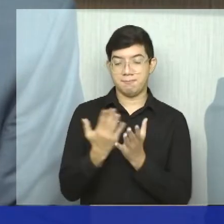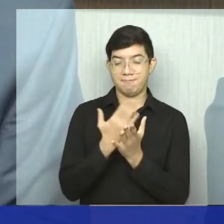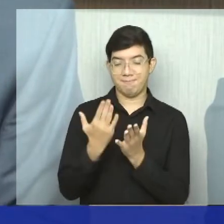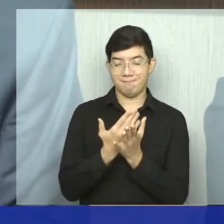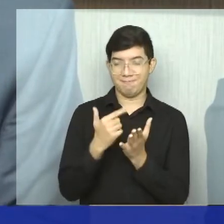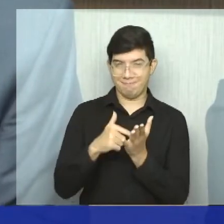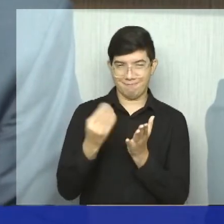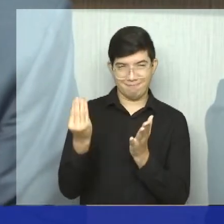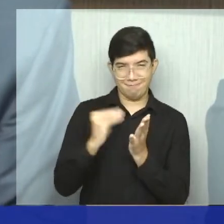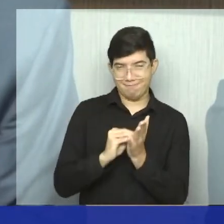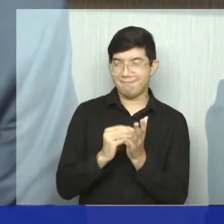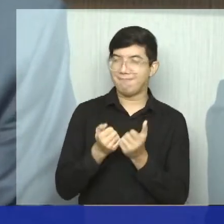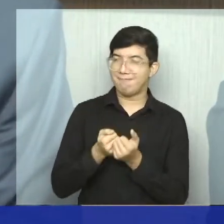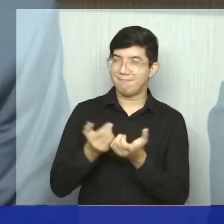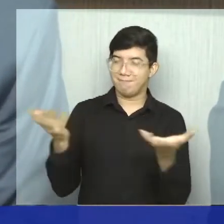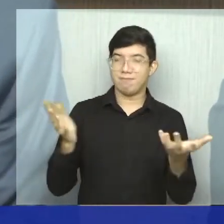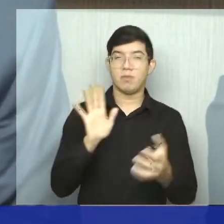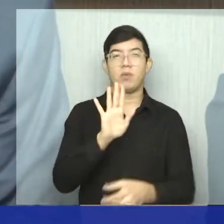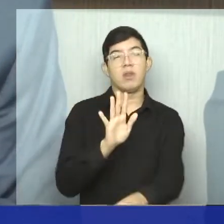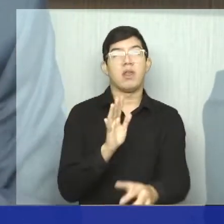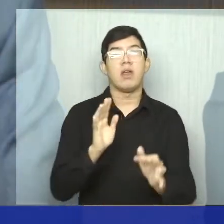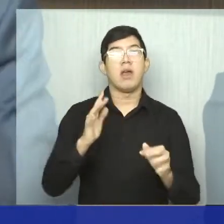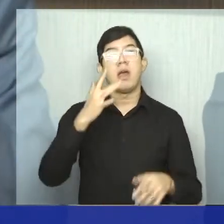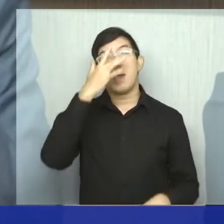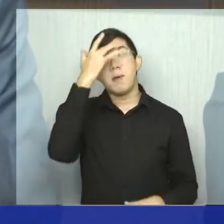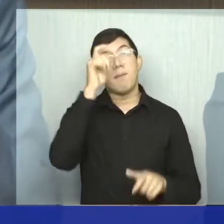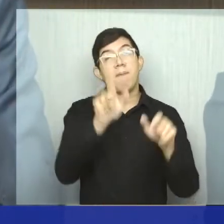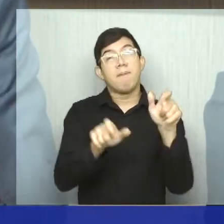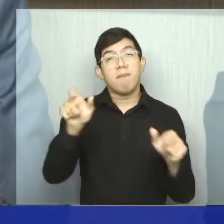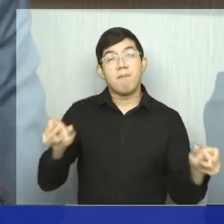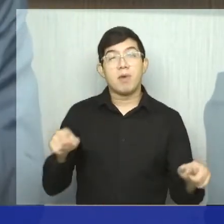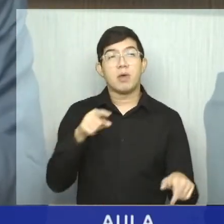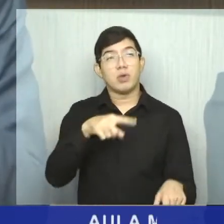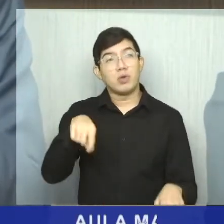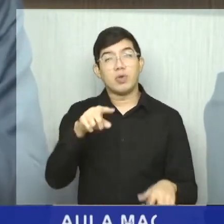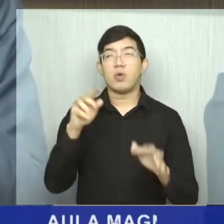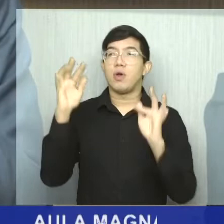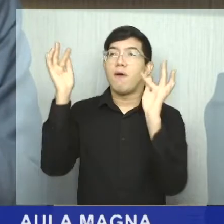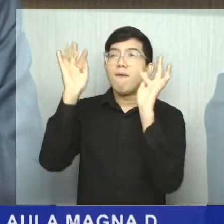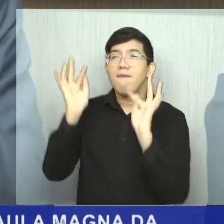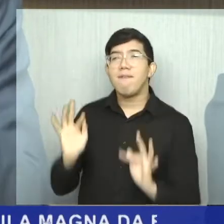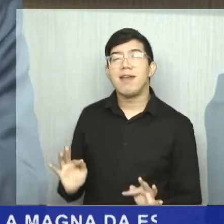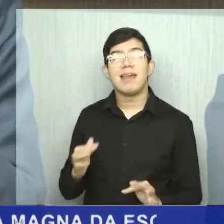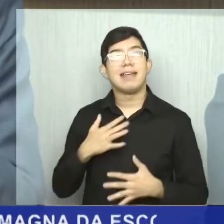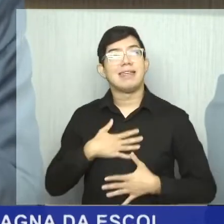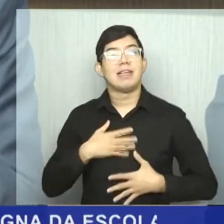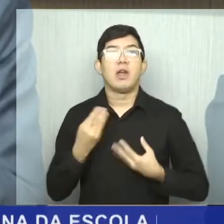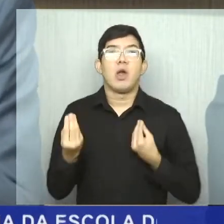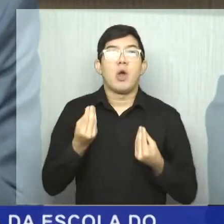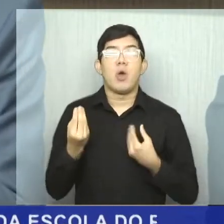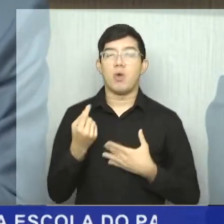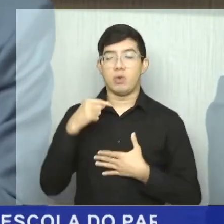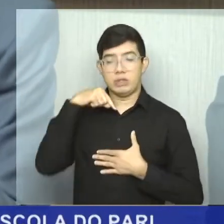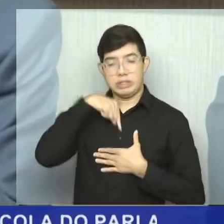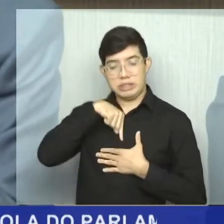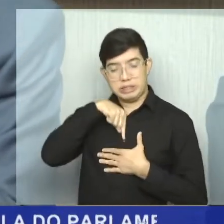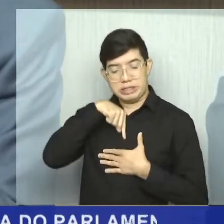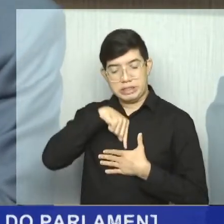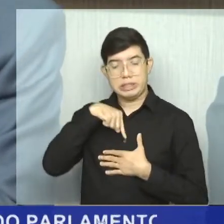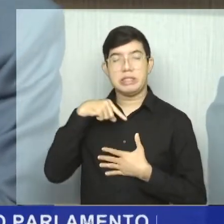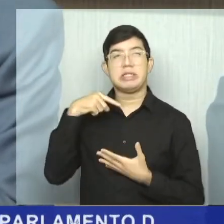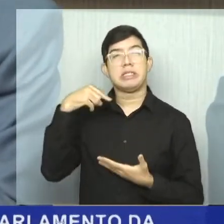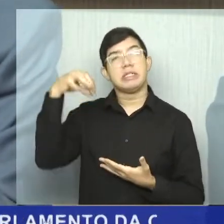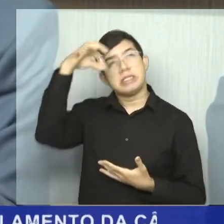aí. Hoje, a felicidade humana transitou do ambiente subjetivo, espiritual, para onde o iluminismo e